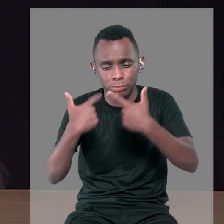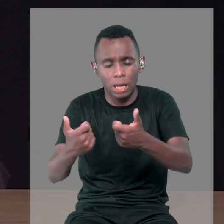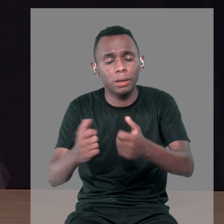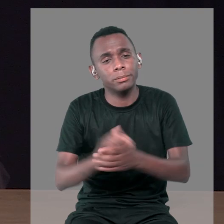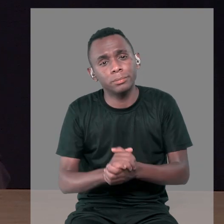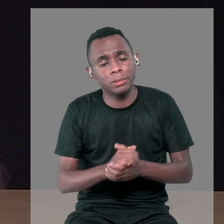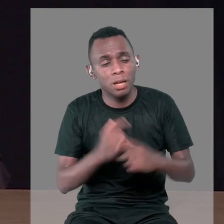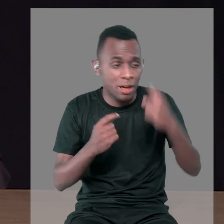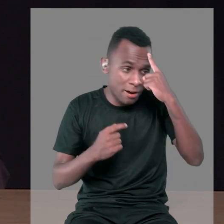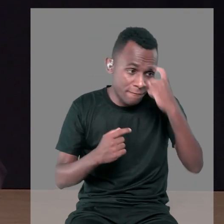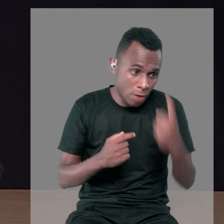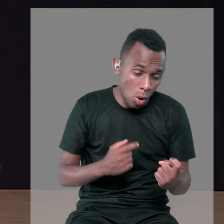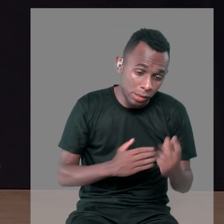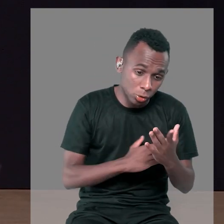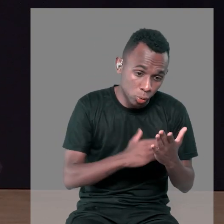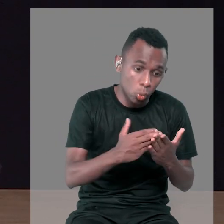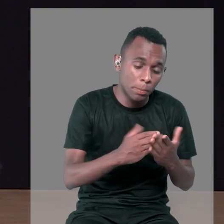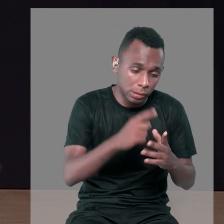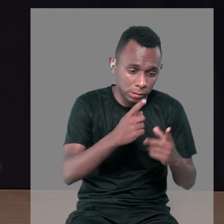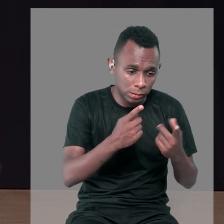da violência original de seu elemento.